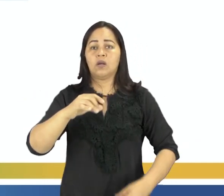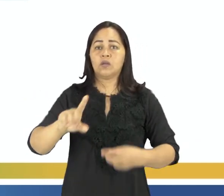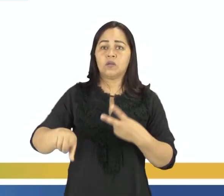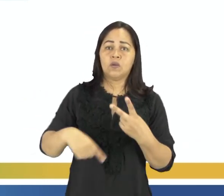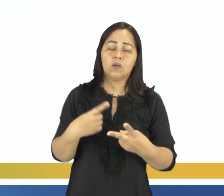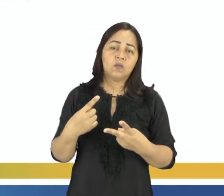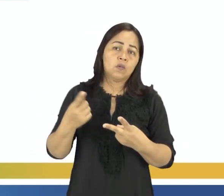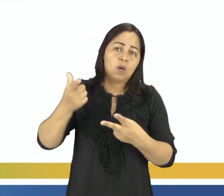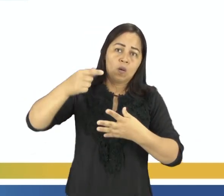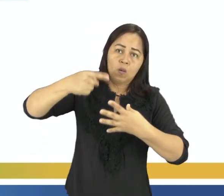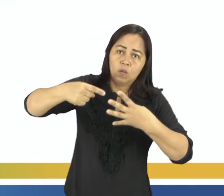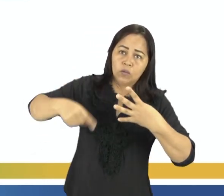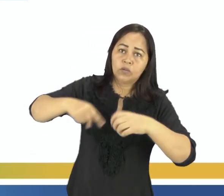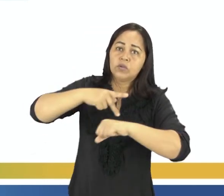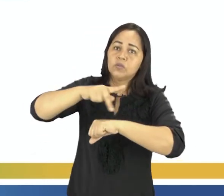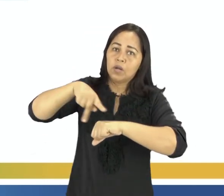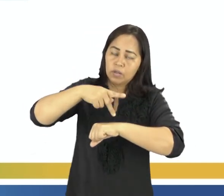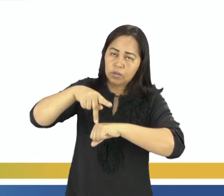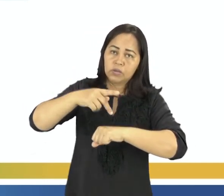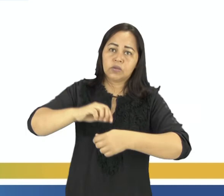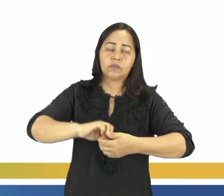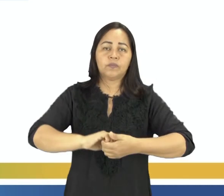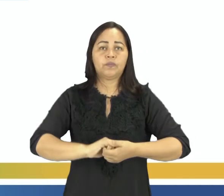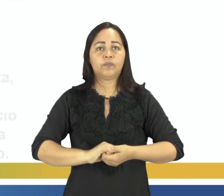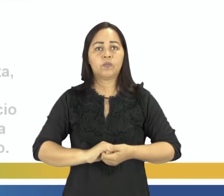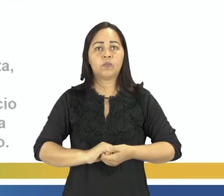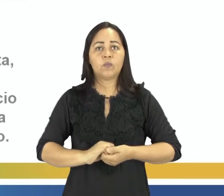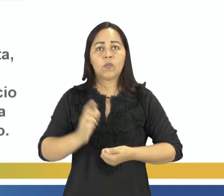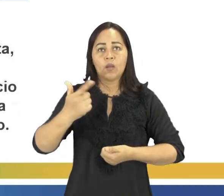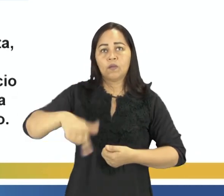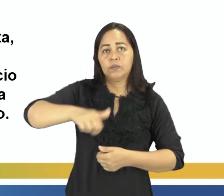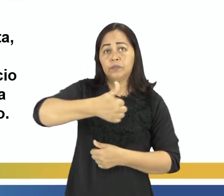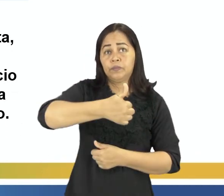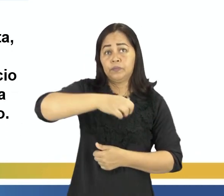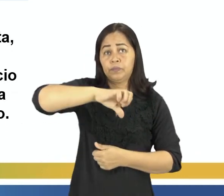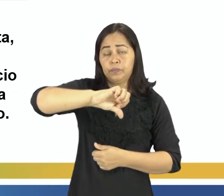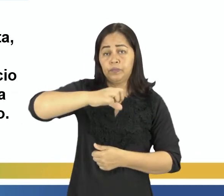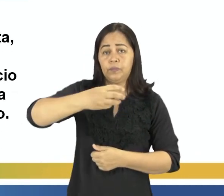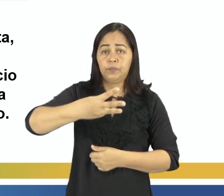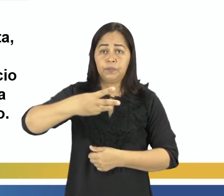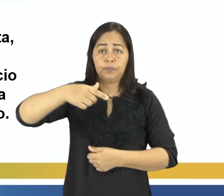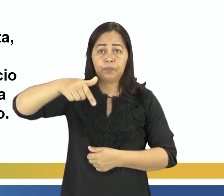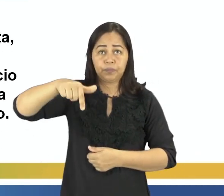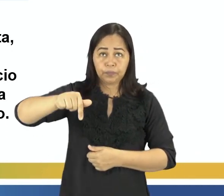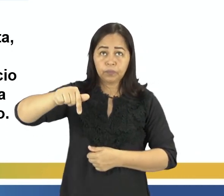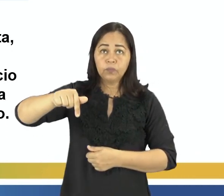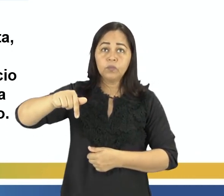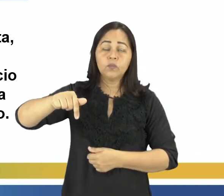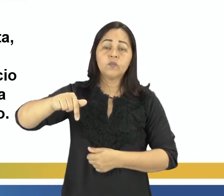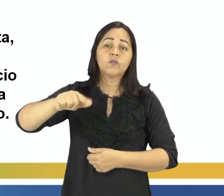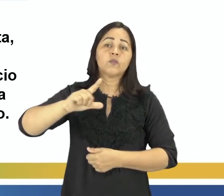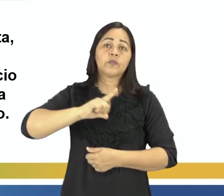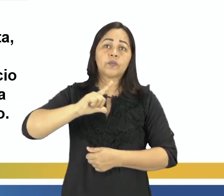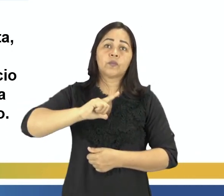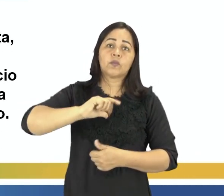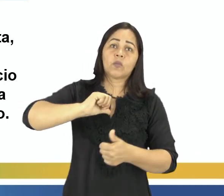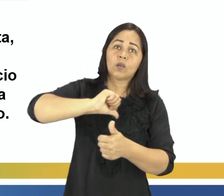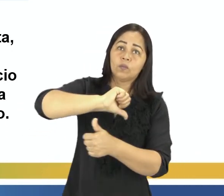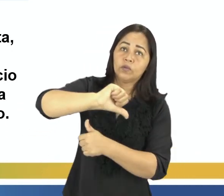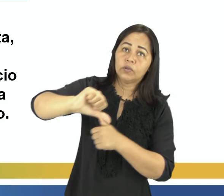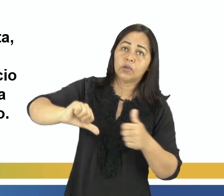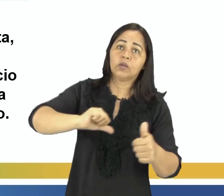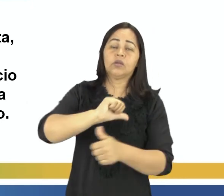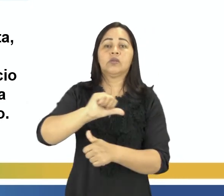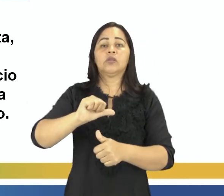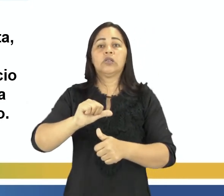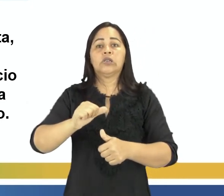Madrid e Barcelona. Próxima data, 1937. Em 1937, houve uma mudança na